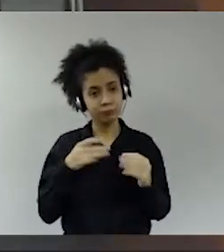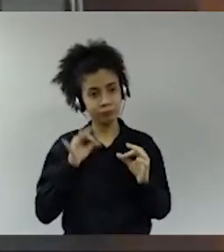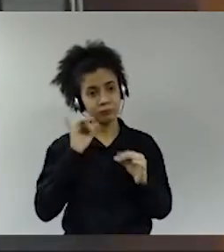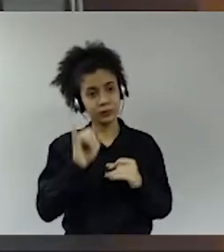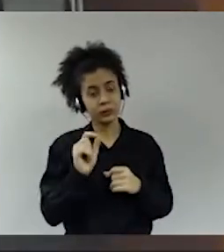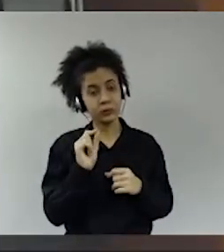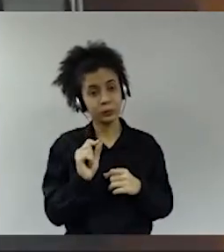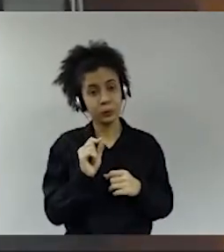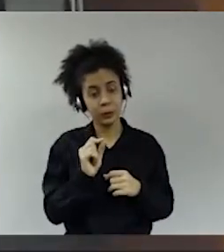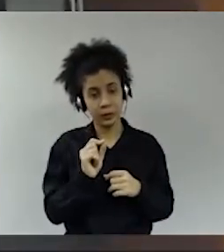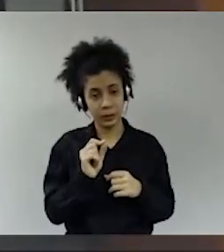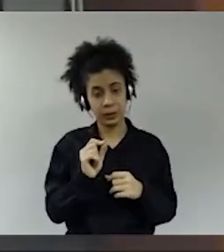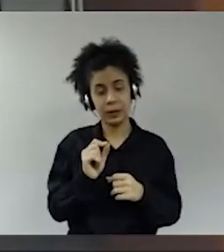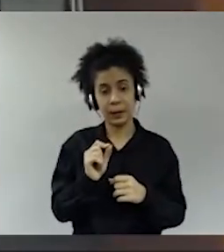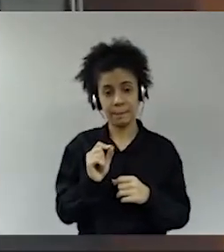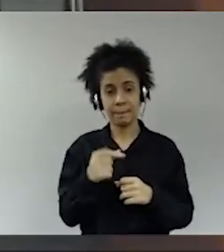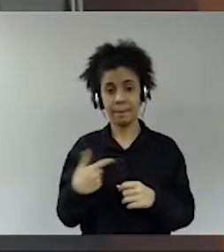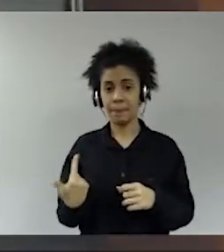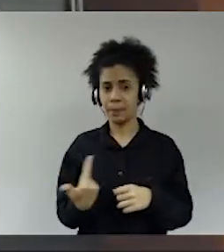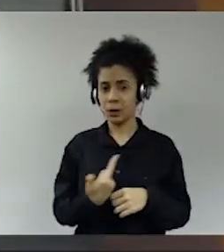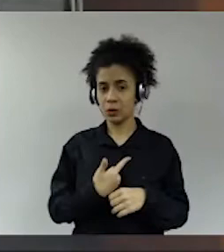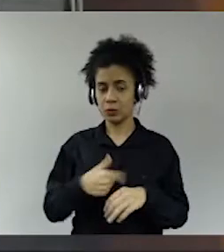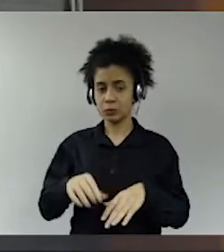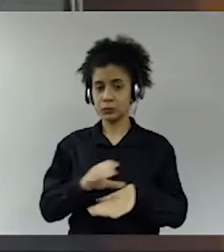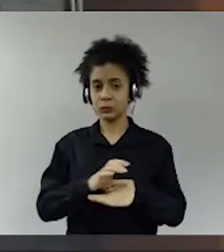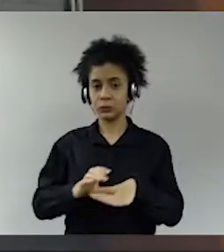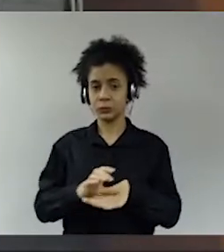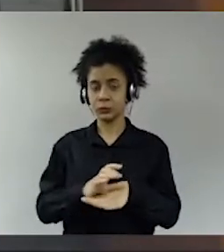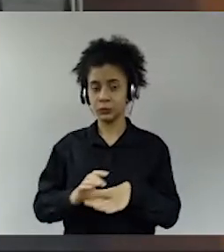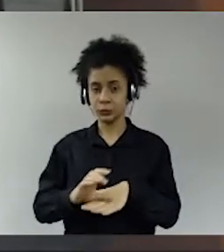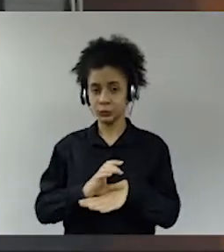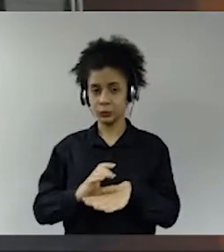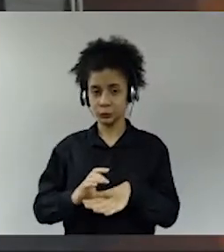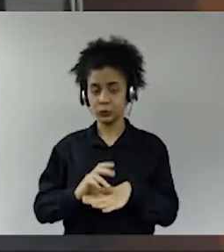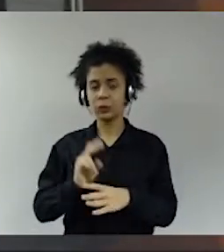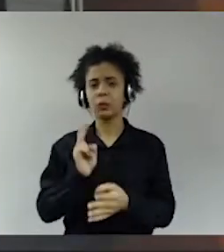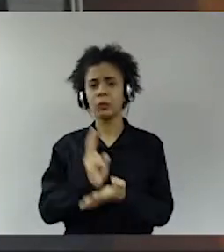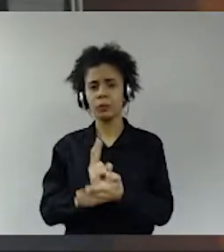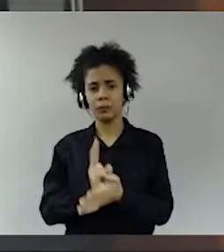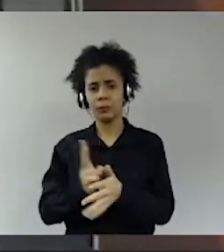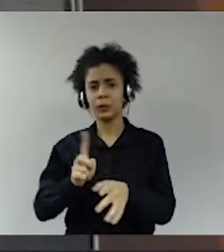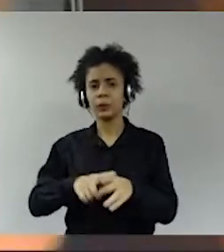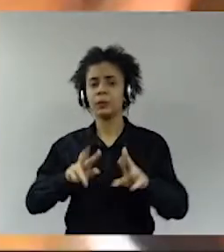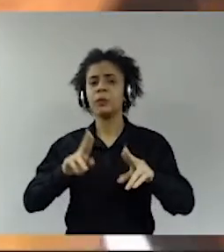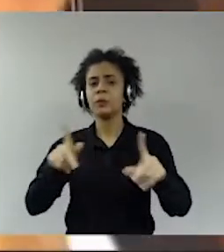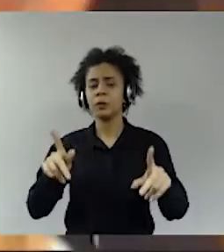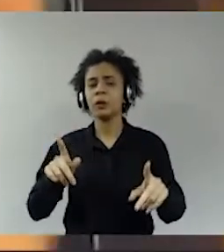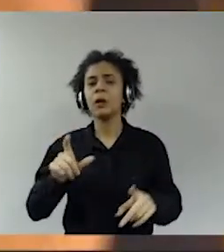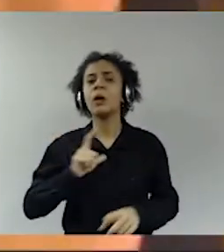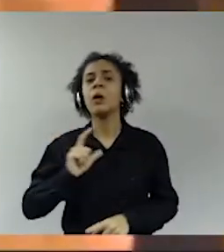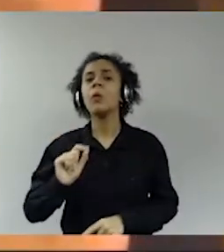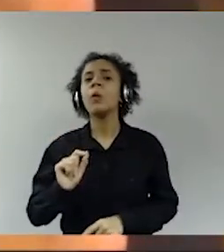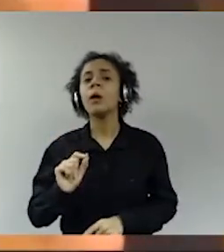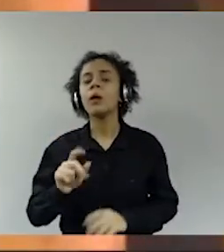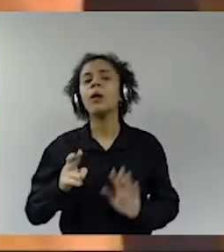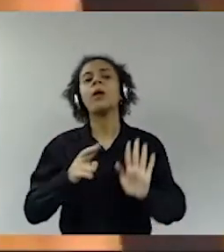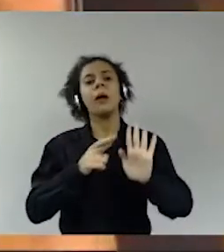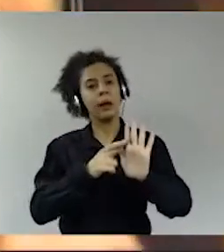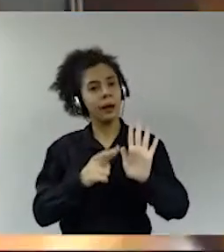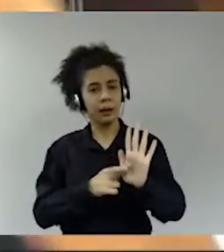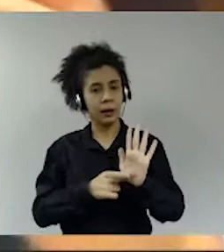para a circunstância de que a nossa Constituição, mesmo em situações extraordinárias, estabeleceu um